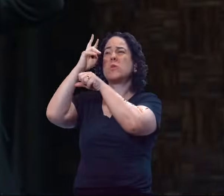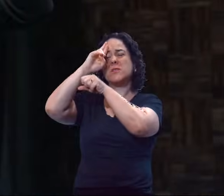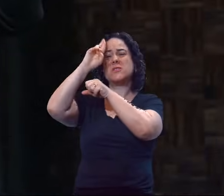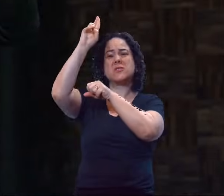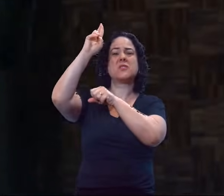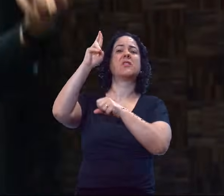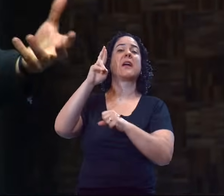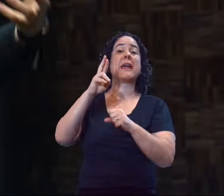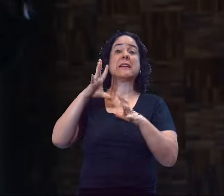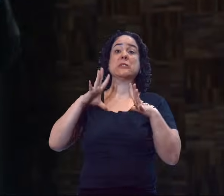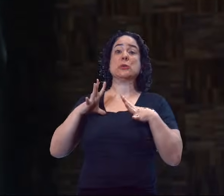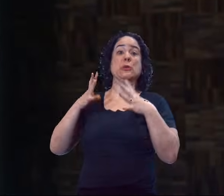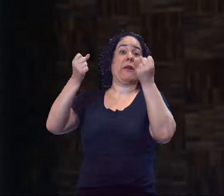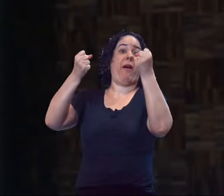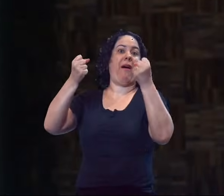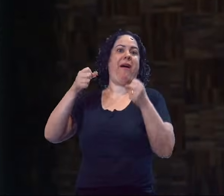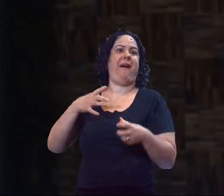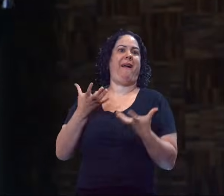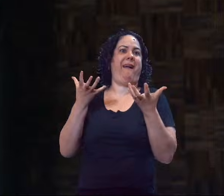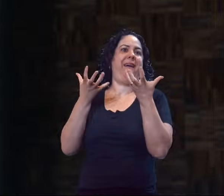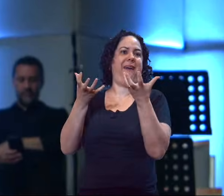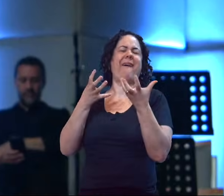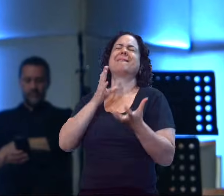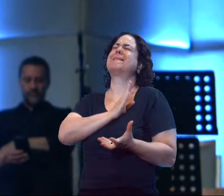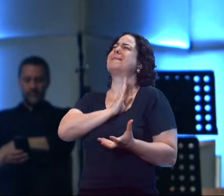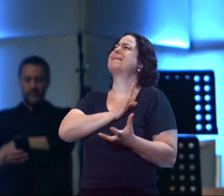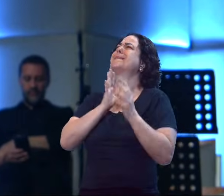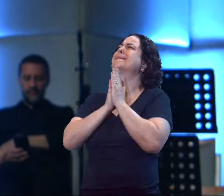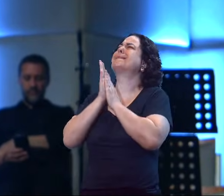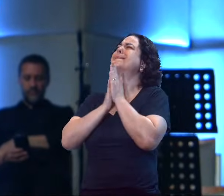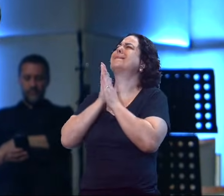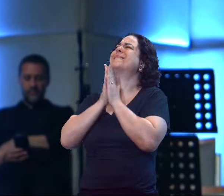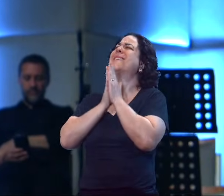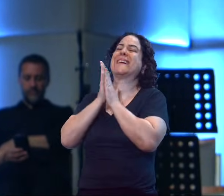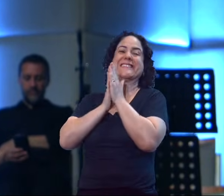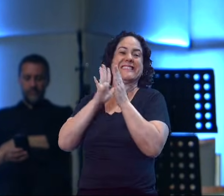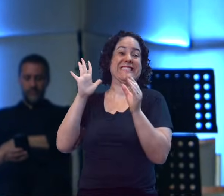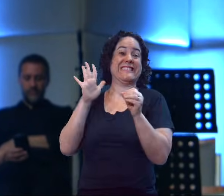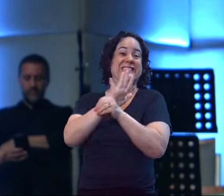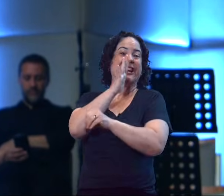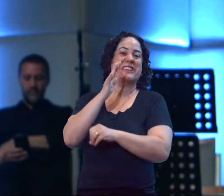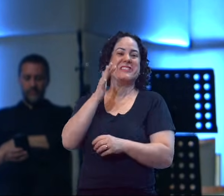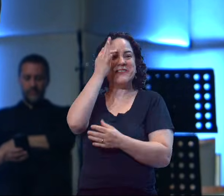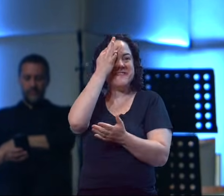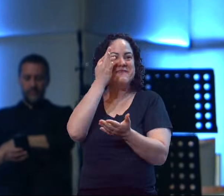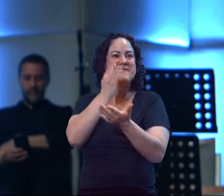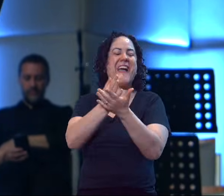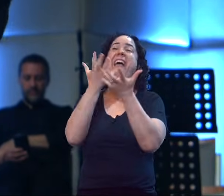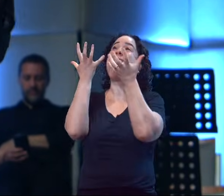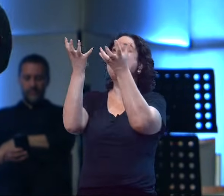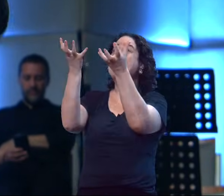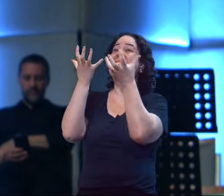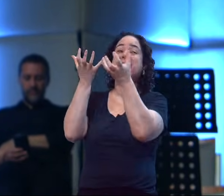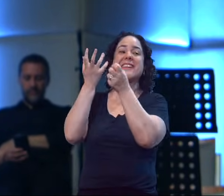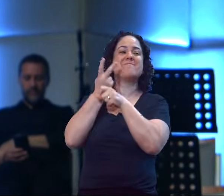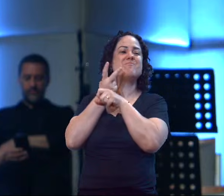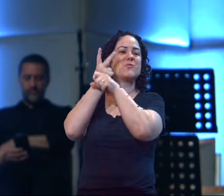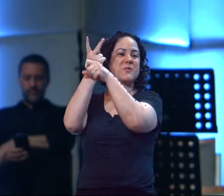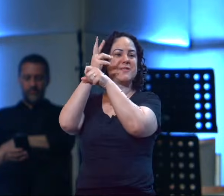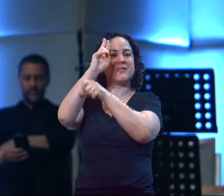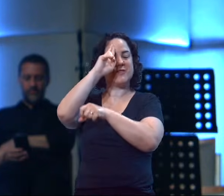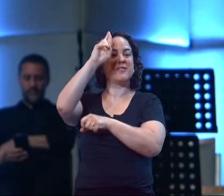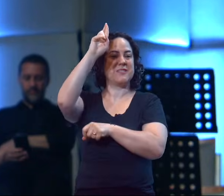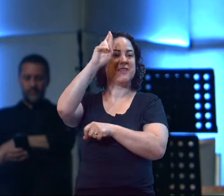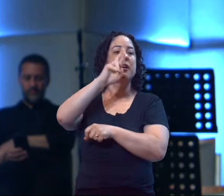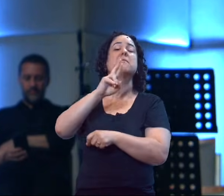forma entusiasmada, sim, com o coração cheio de fé, buscando ao Pai. Deus vai se